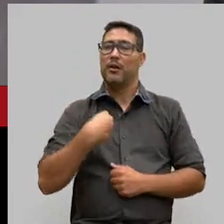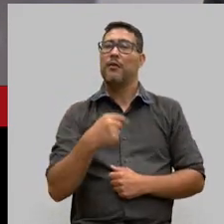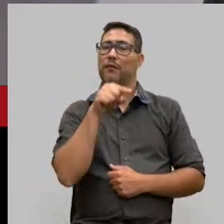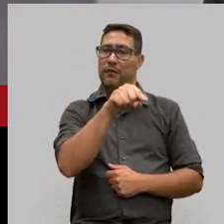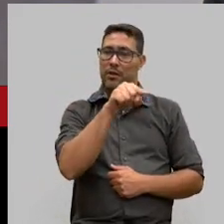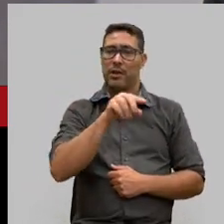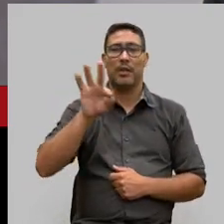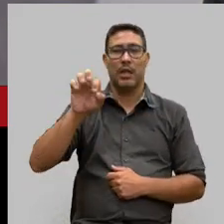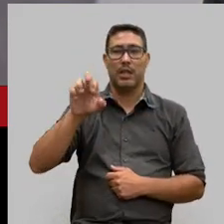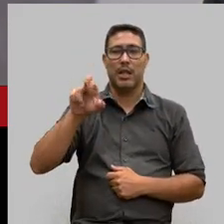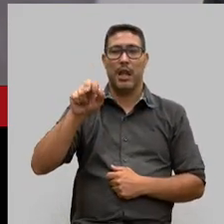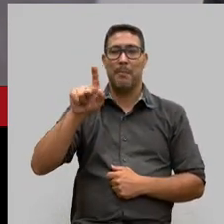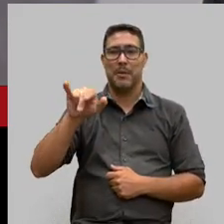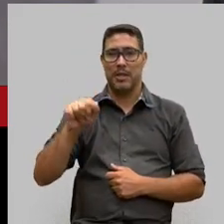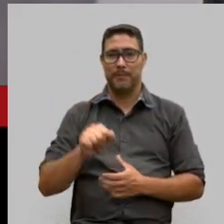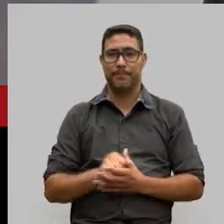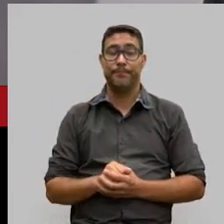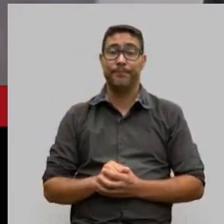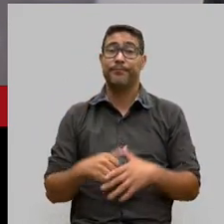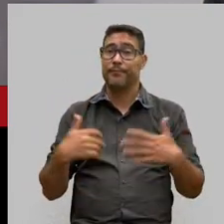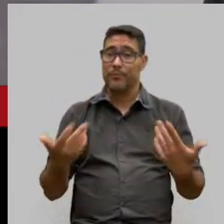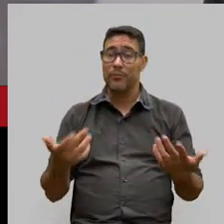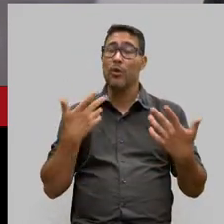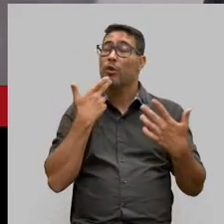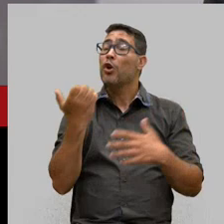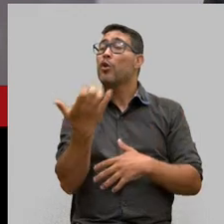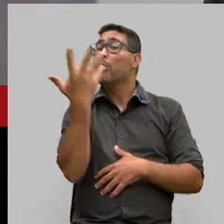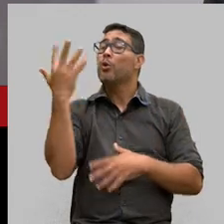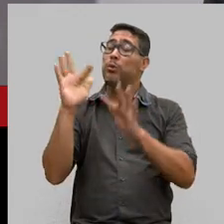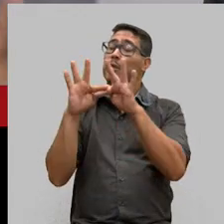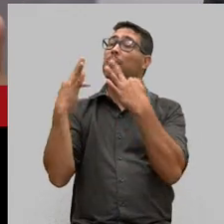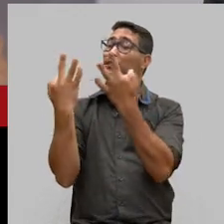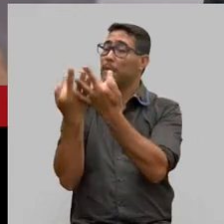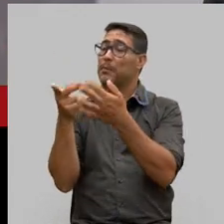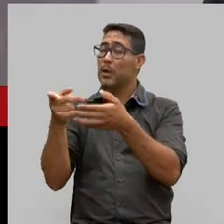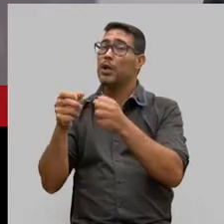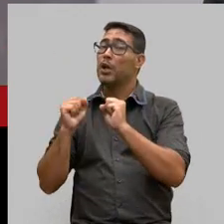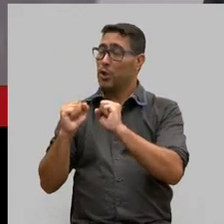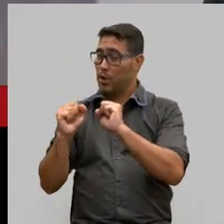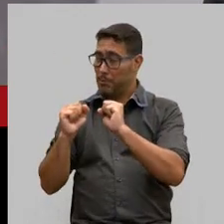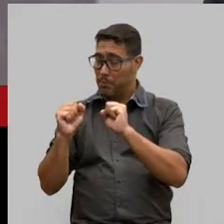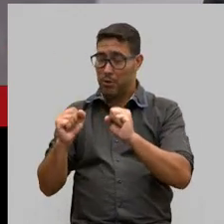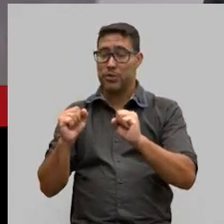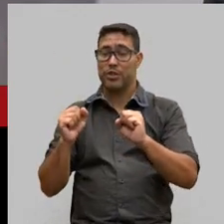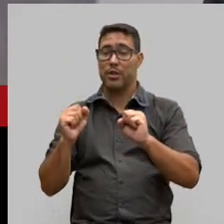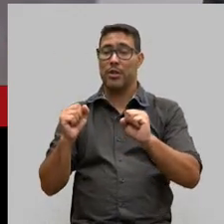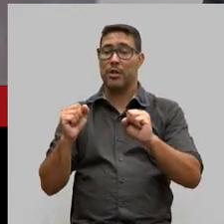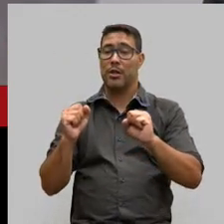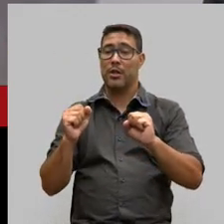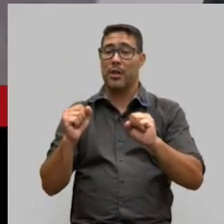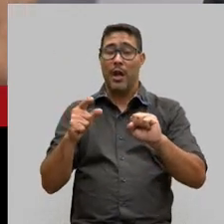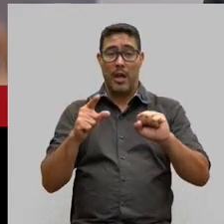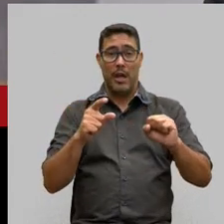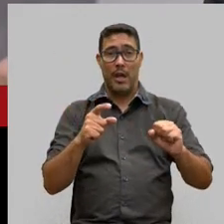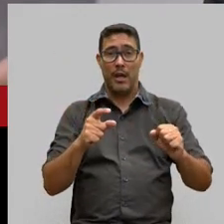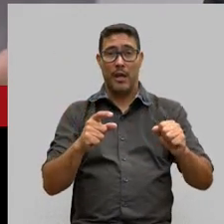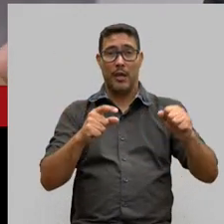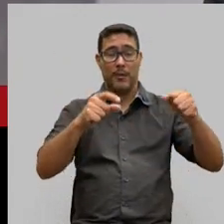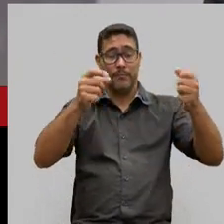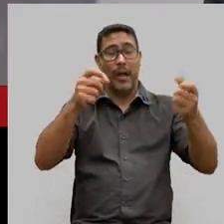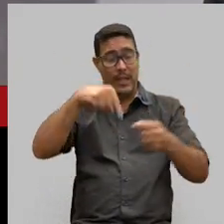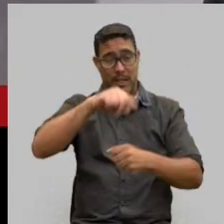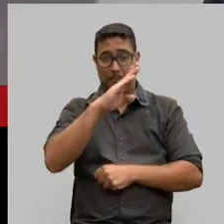são as famílias que podem hoje deslocar de um ponto para outro nas cidades e eu tô falando de Belo